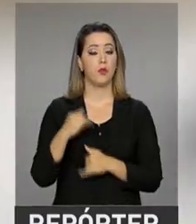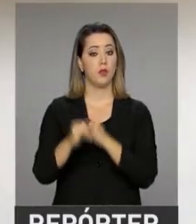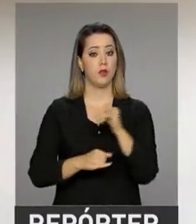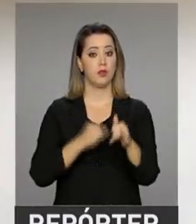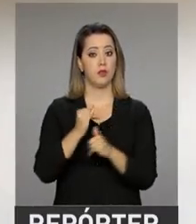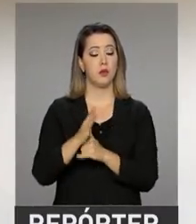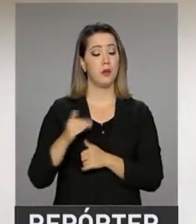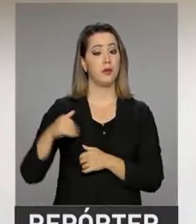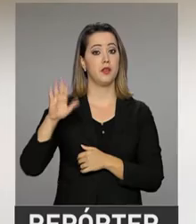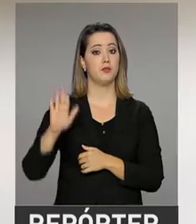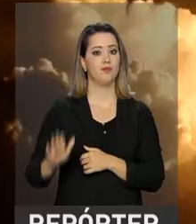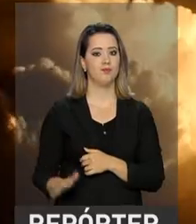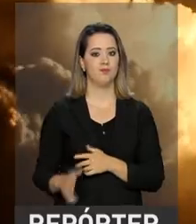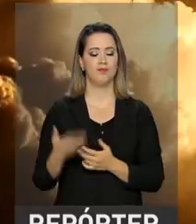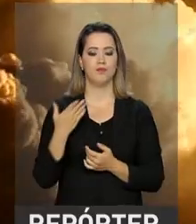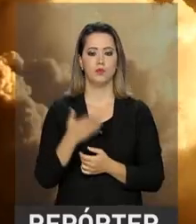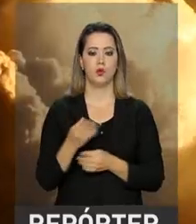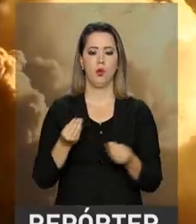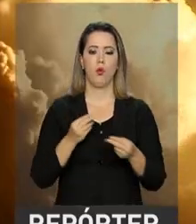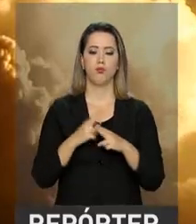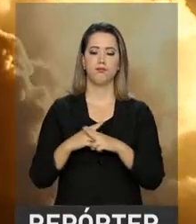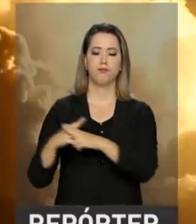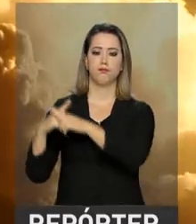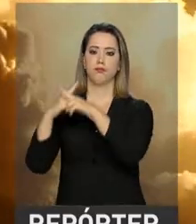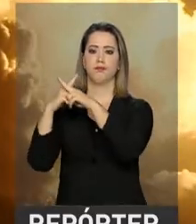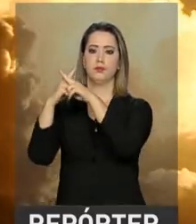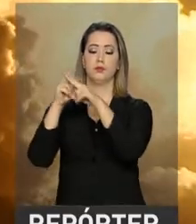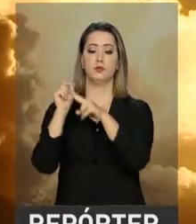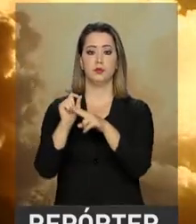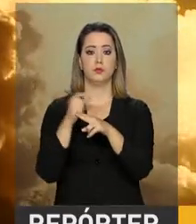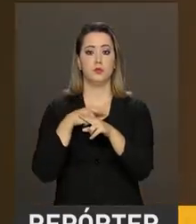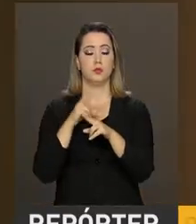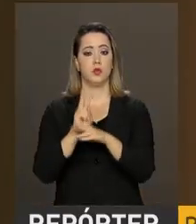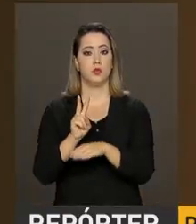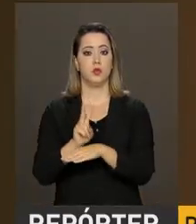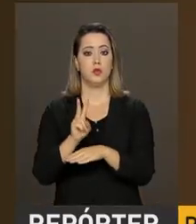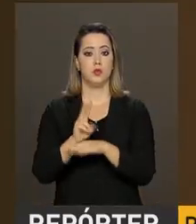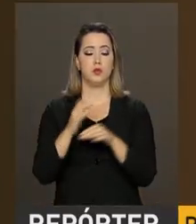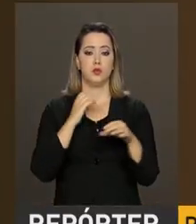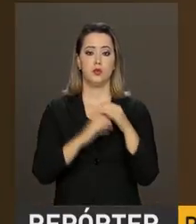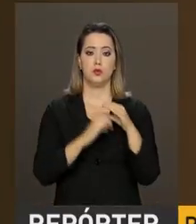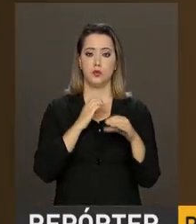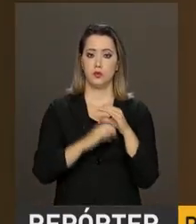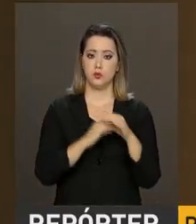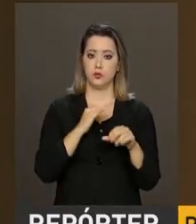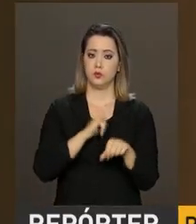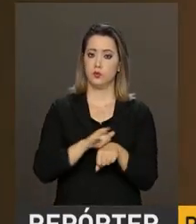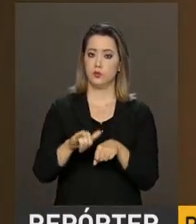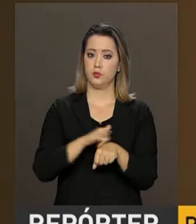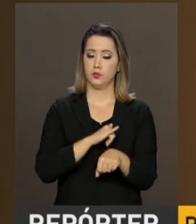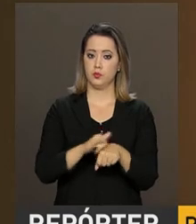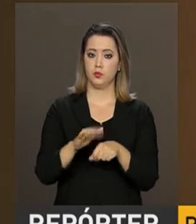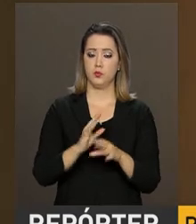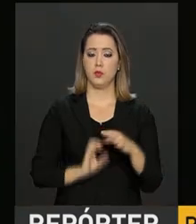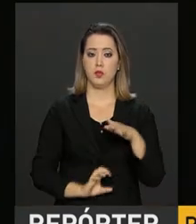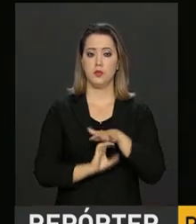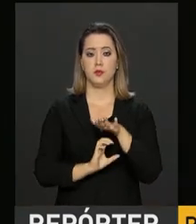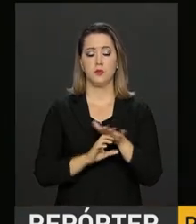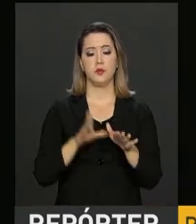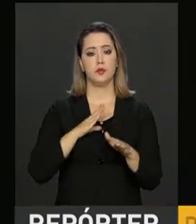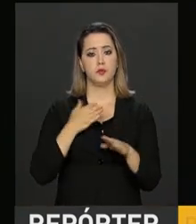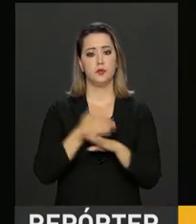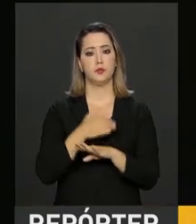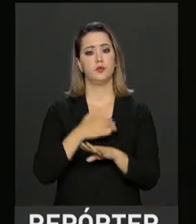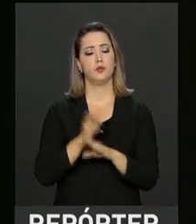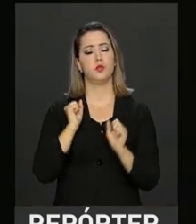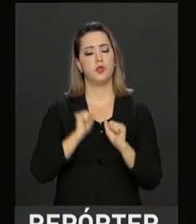Internet mais barata. Com o satélite geoestacionário de defesa e comunicações estratégicas, as empresas vão ter acesso a